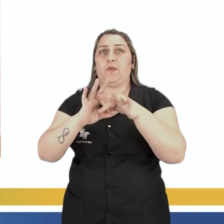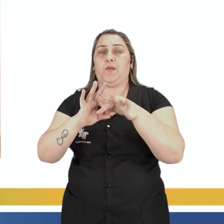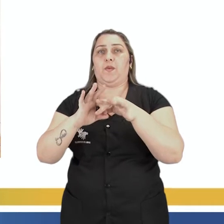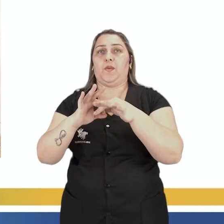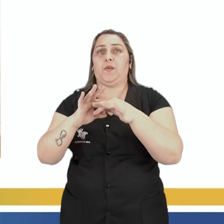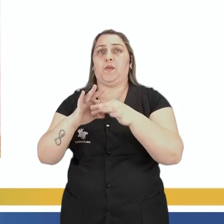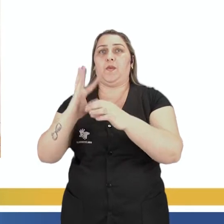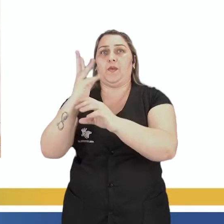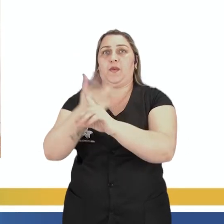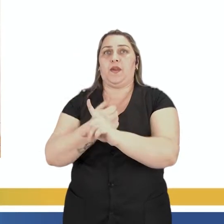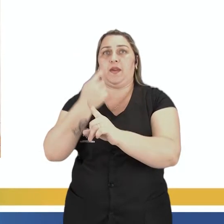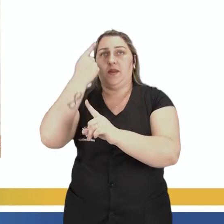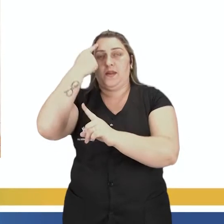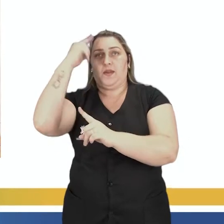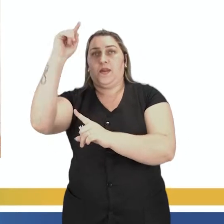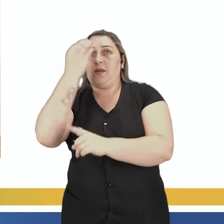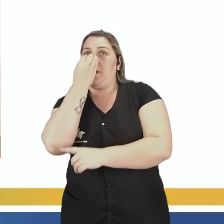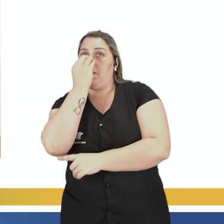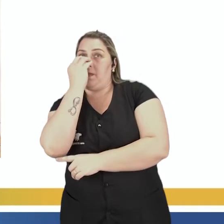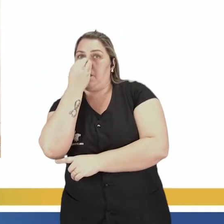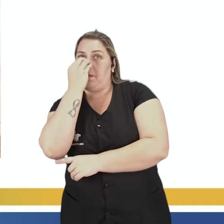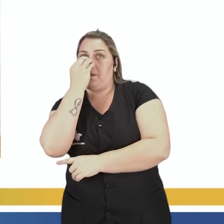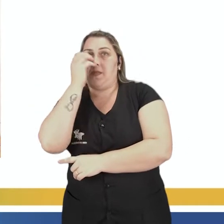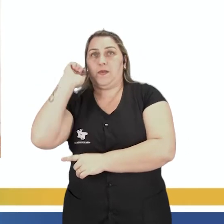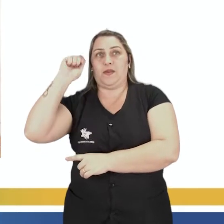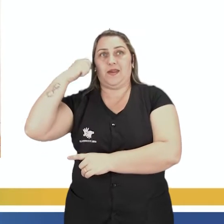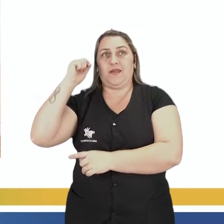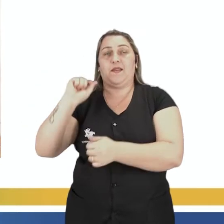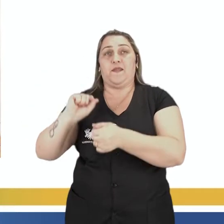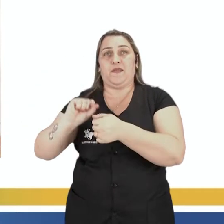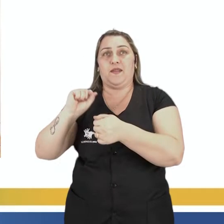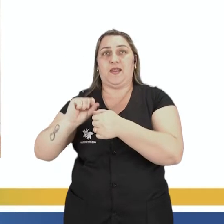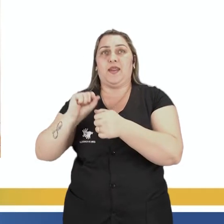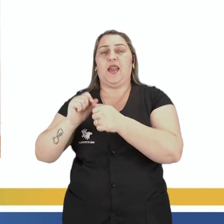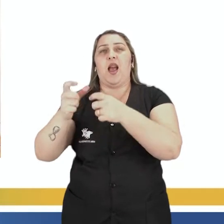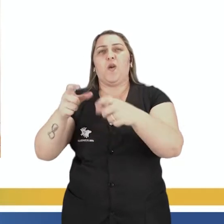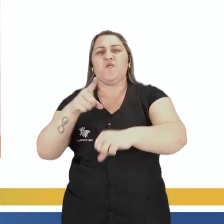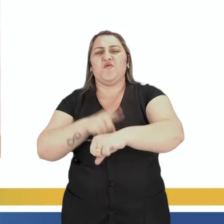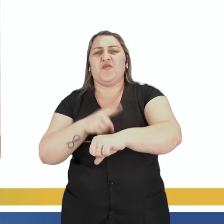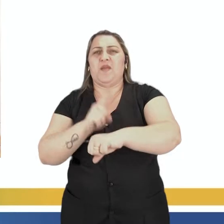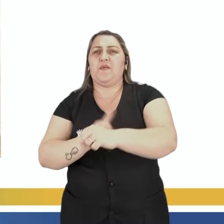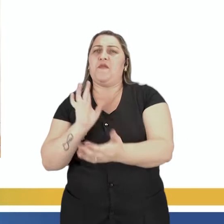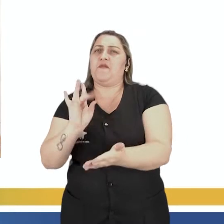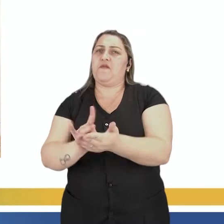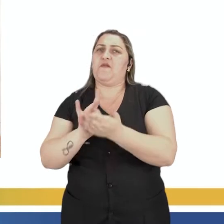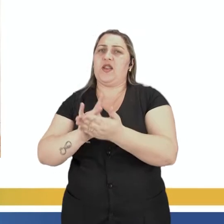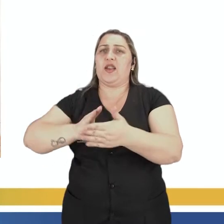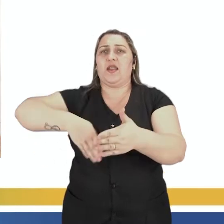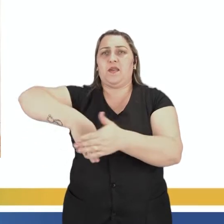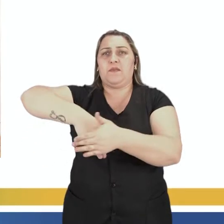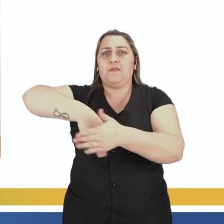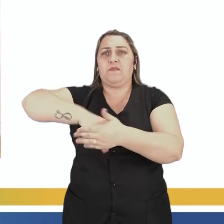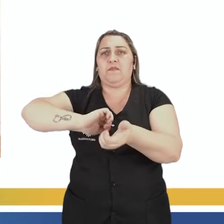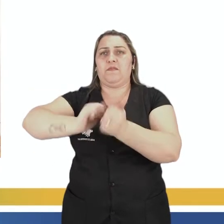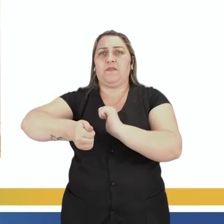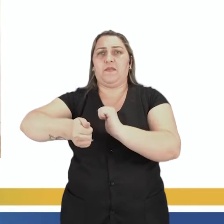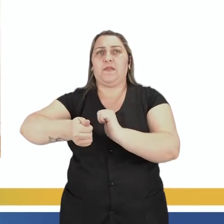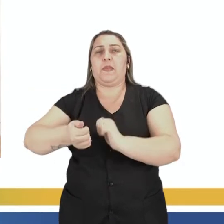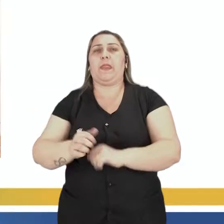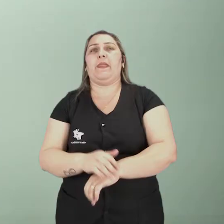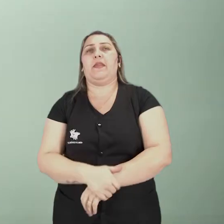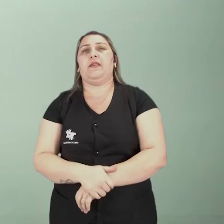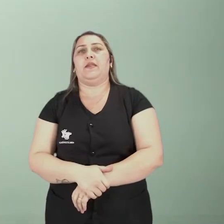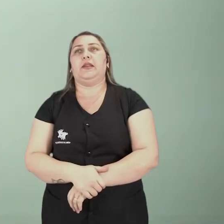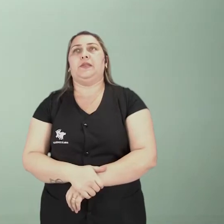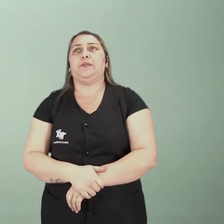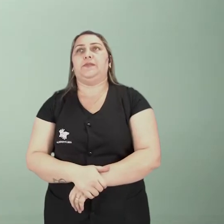da improvisação e do palhaço, os atores criam a atmosfera de uma verdadeira partida de futebol. Retorne aqui